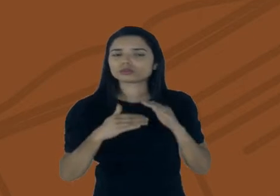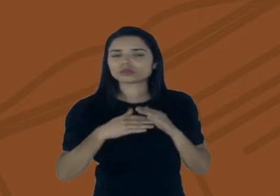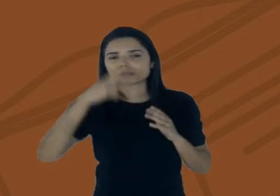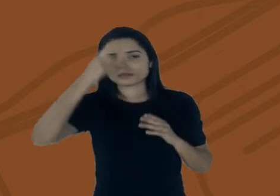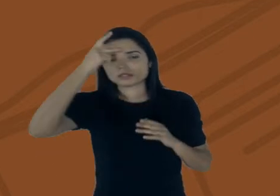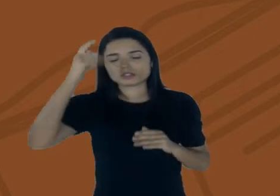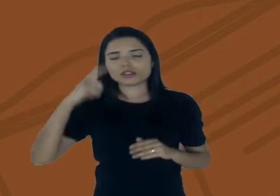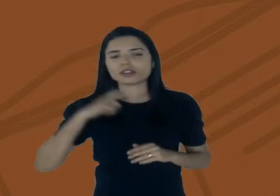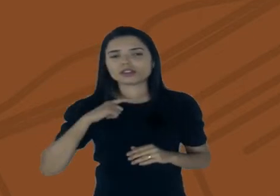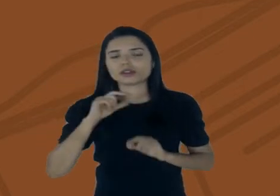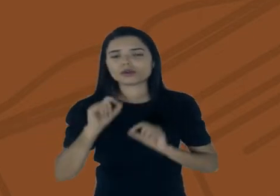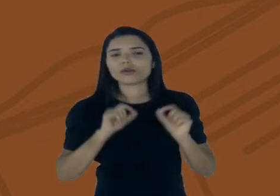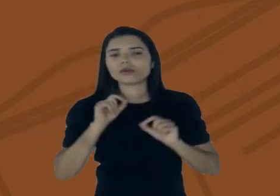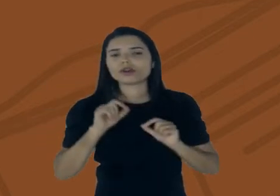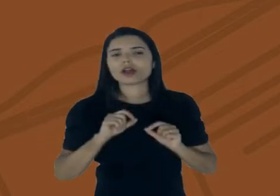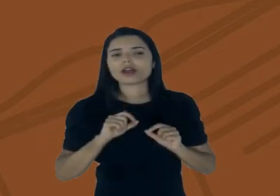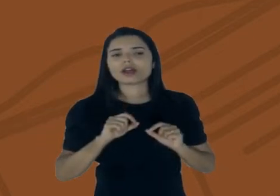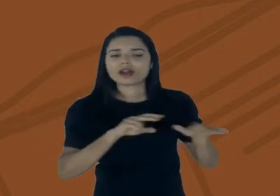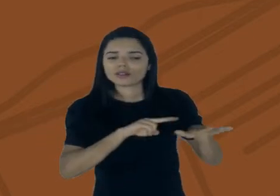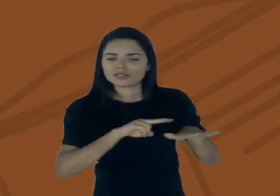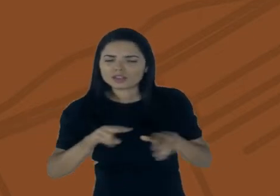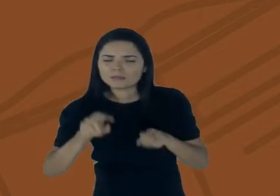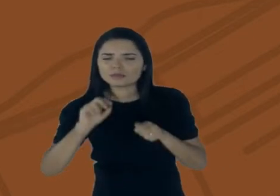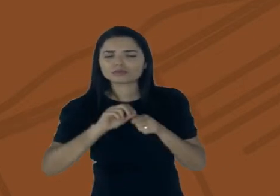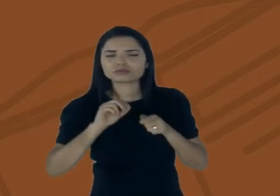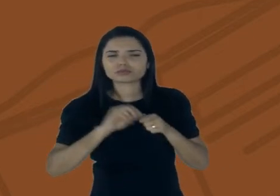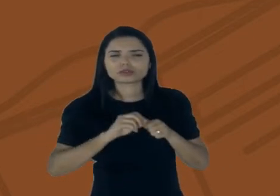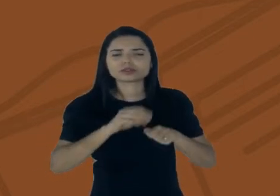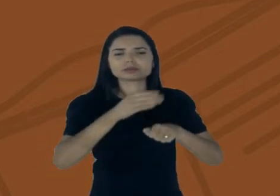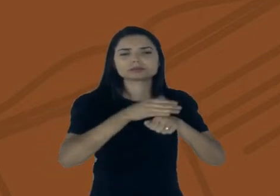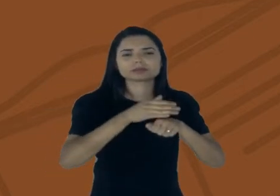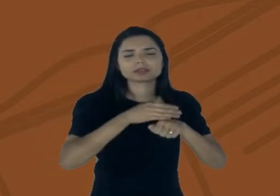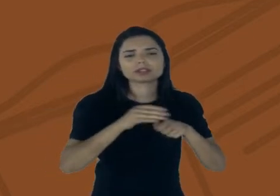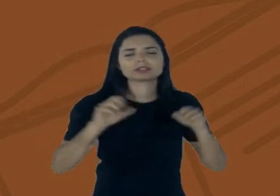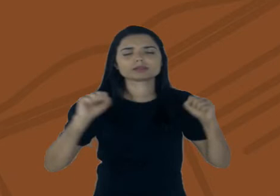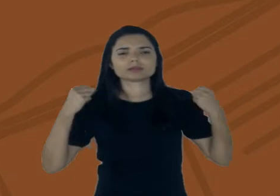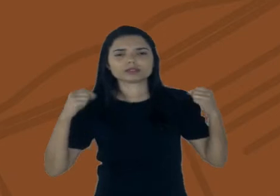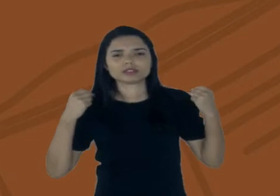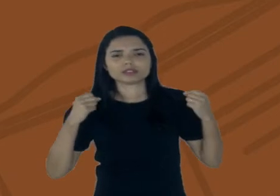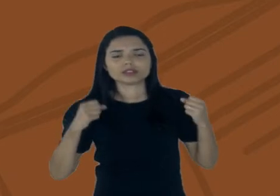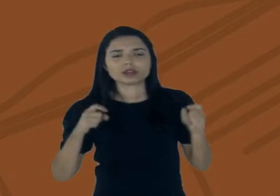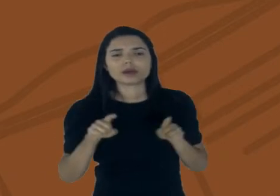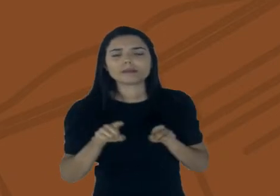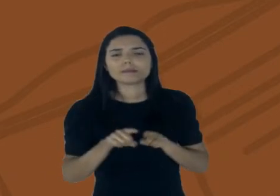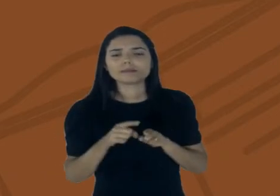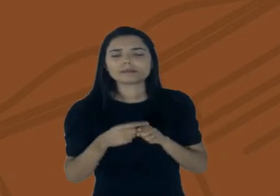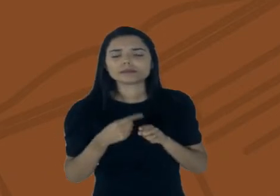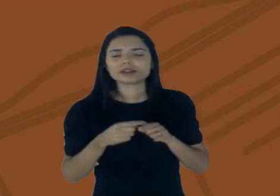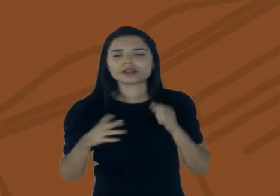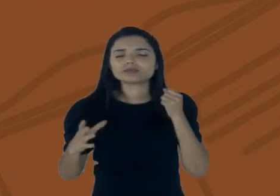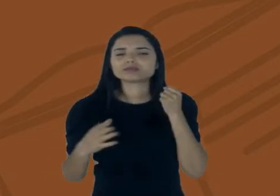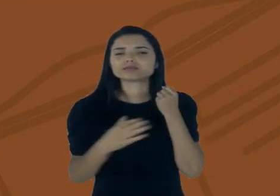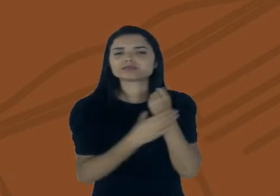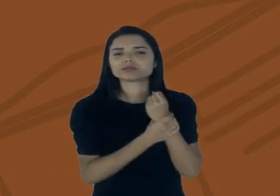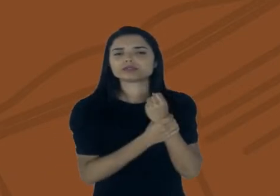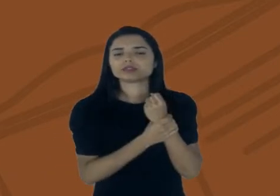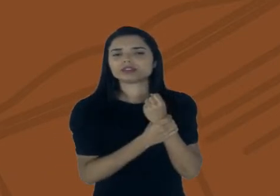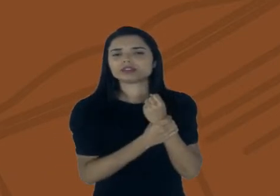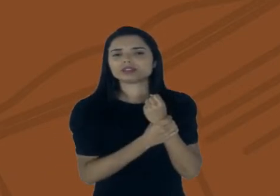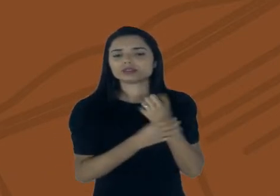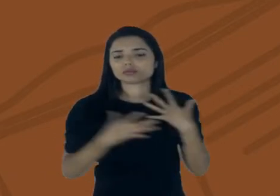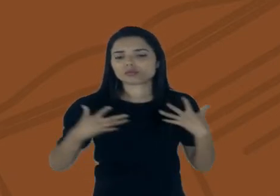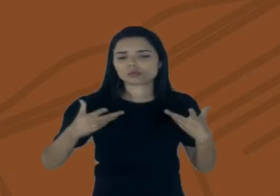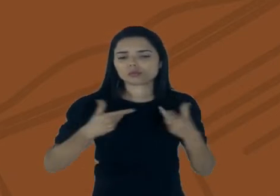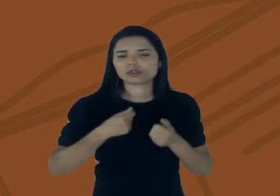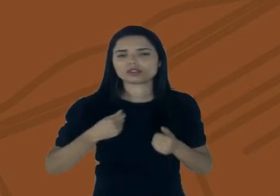terem um programa de atividade física, porque isso garante, né, uma melhor qualidade de vida dentro das ações, sejam elas da nossa condição